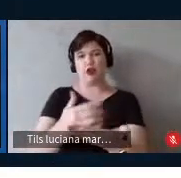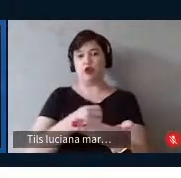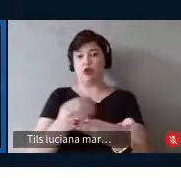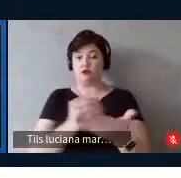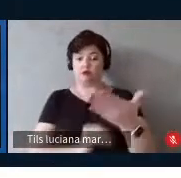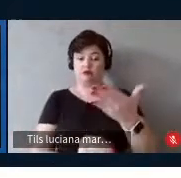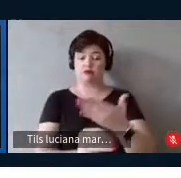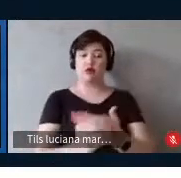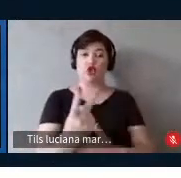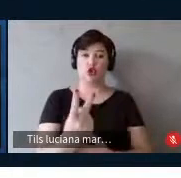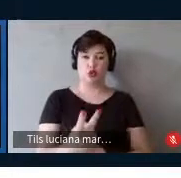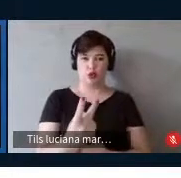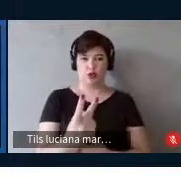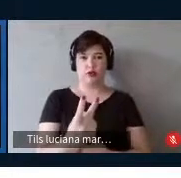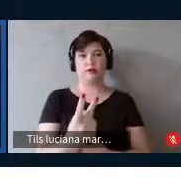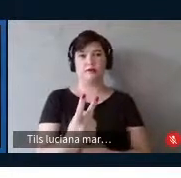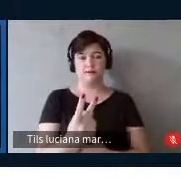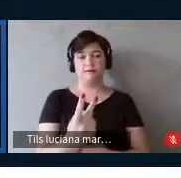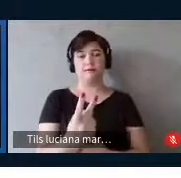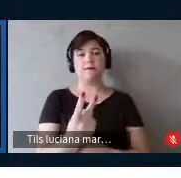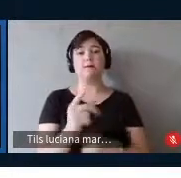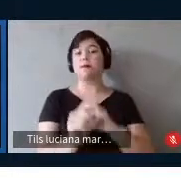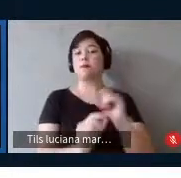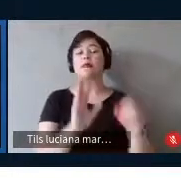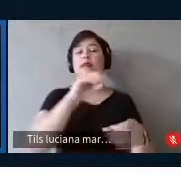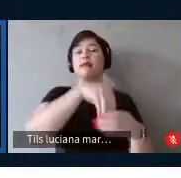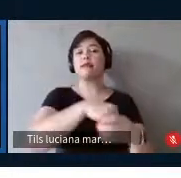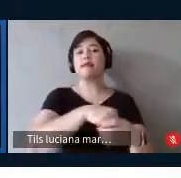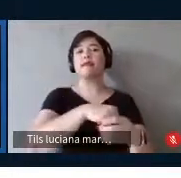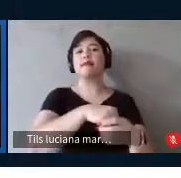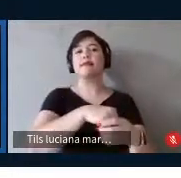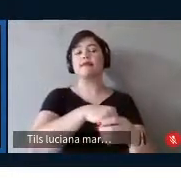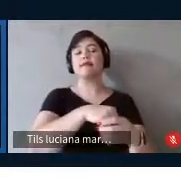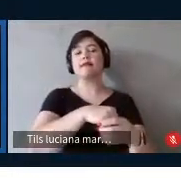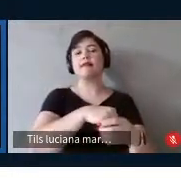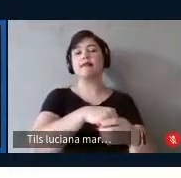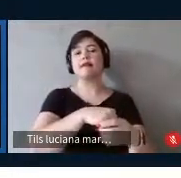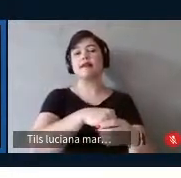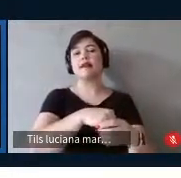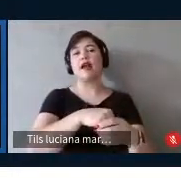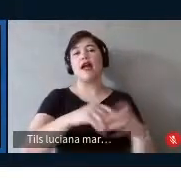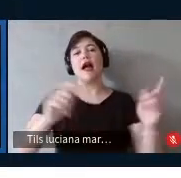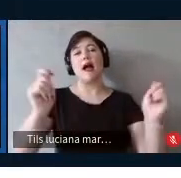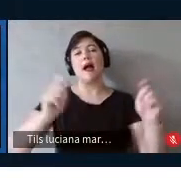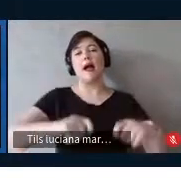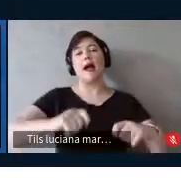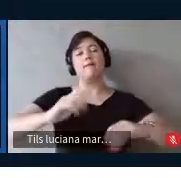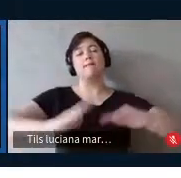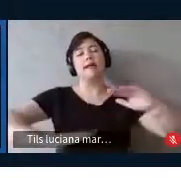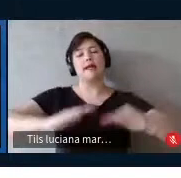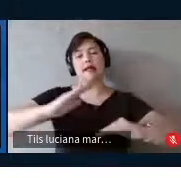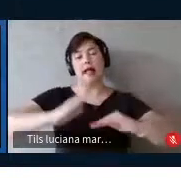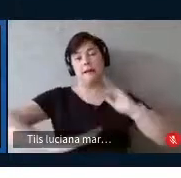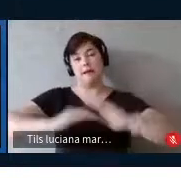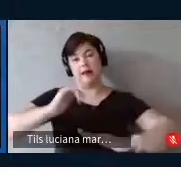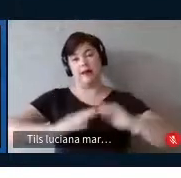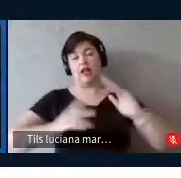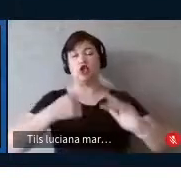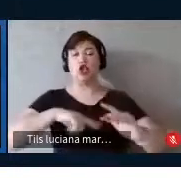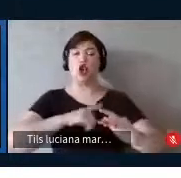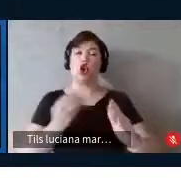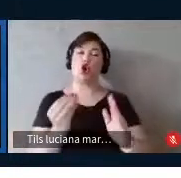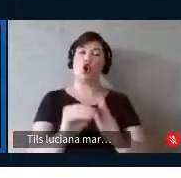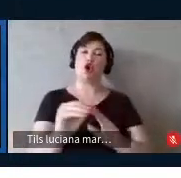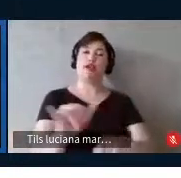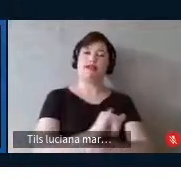duas inovações, que estão dentro de uma habilidade que a gente colocou como